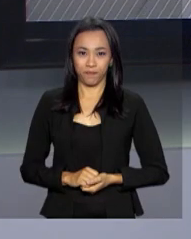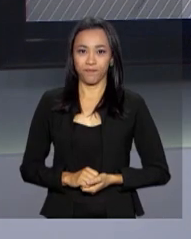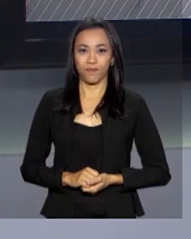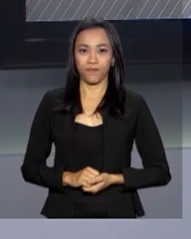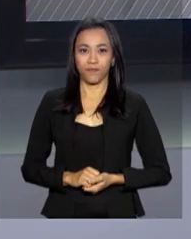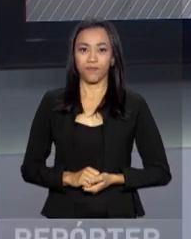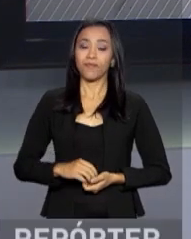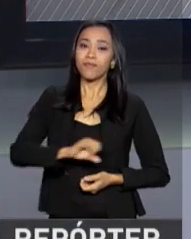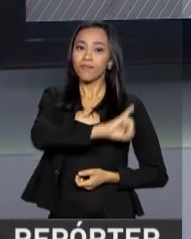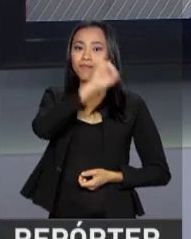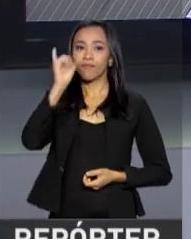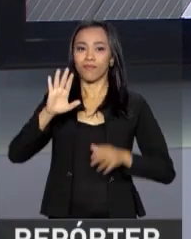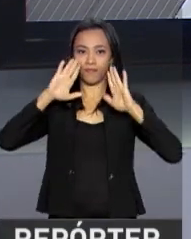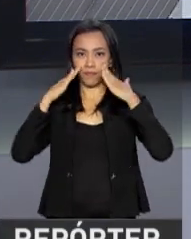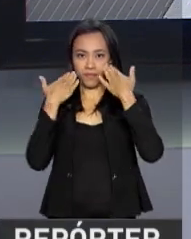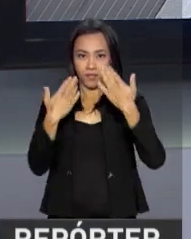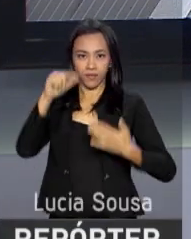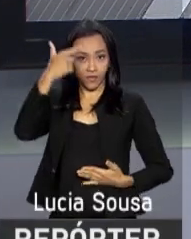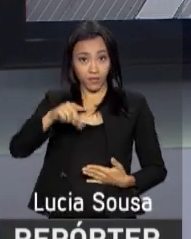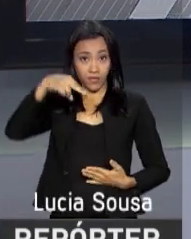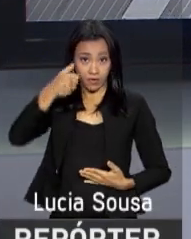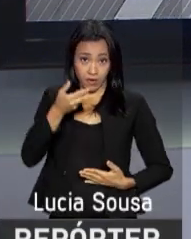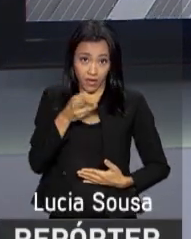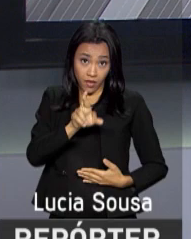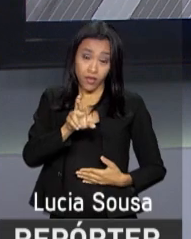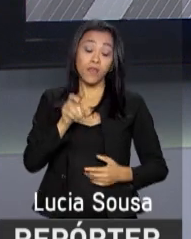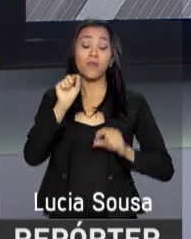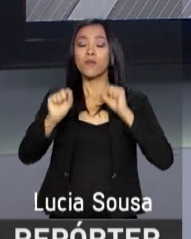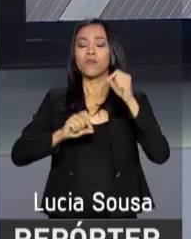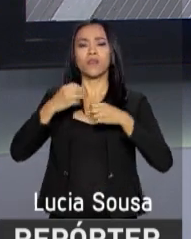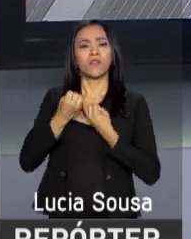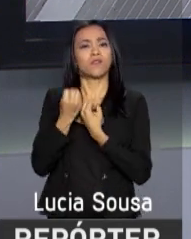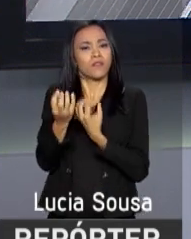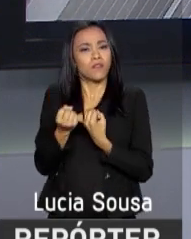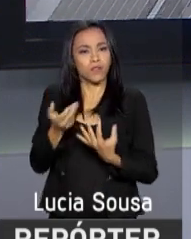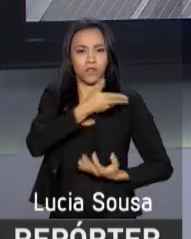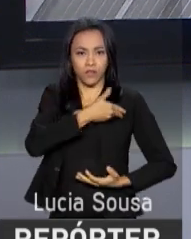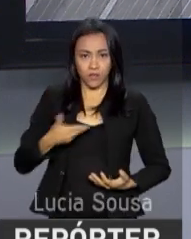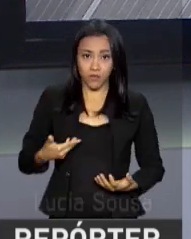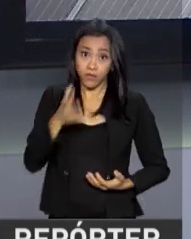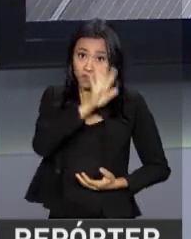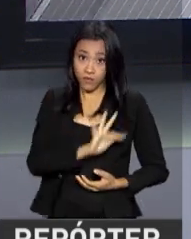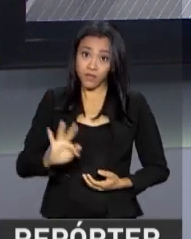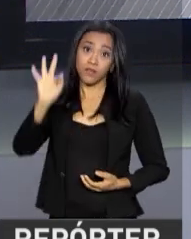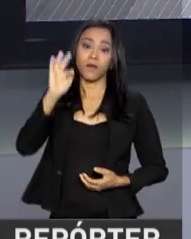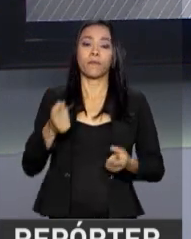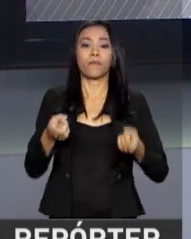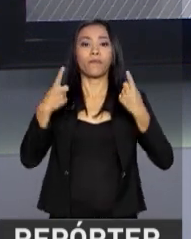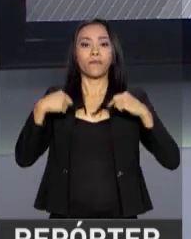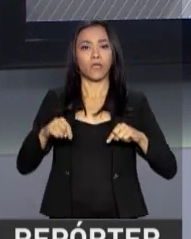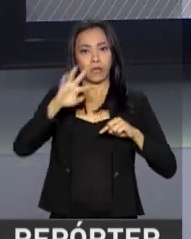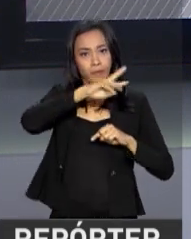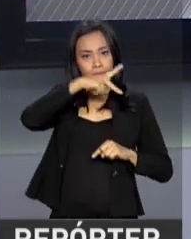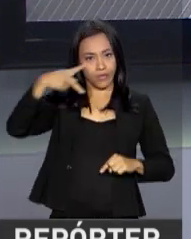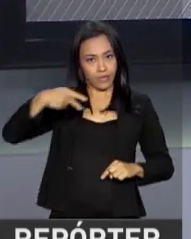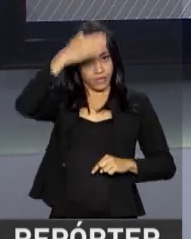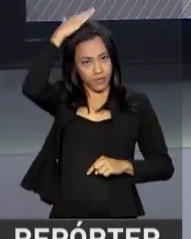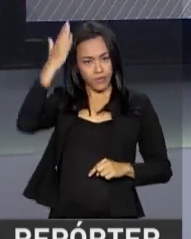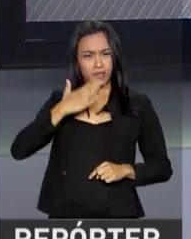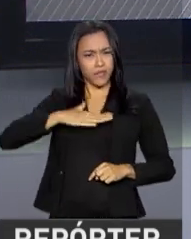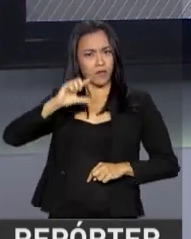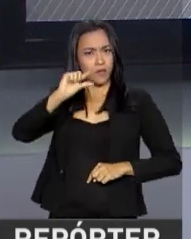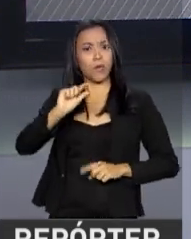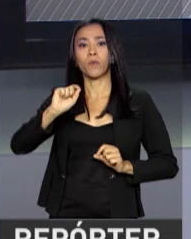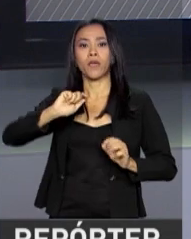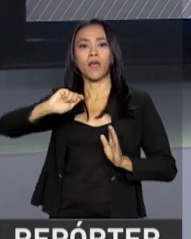o la no ar mais uma edição do repórter nbr e as notícias do governo federal o presidente michel temer sanciona daqui